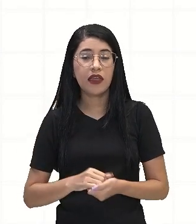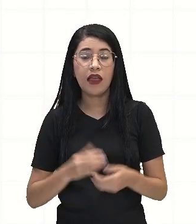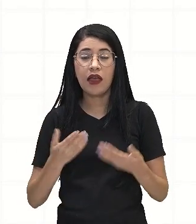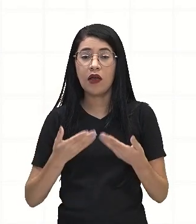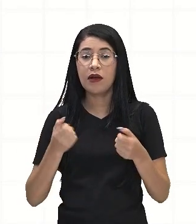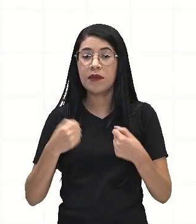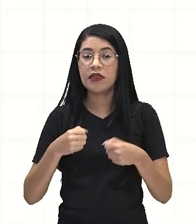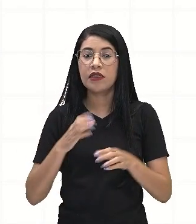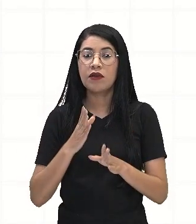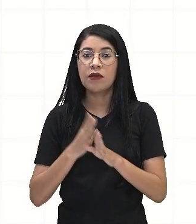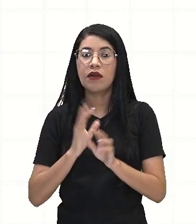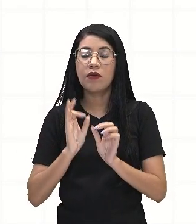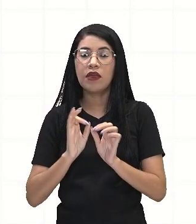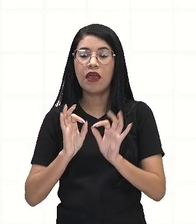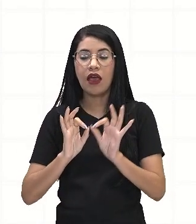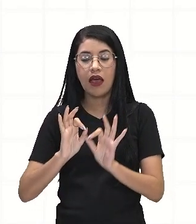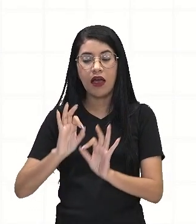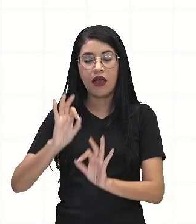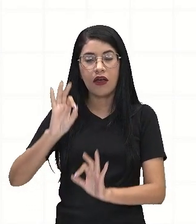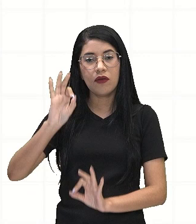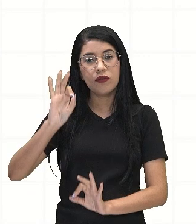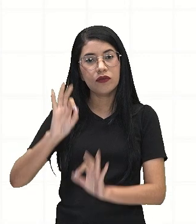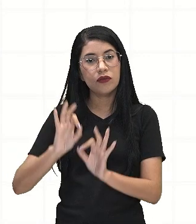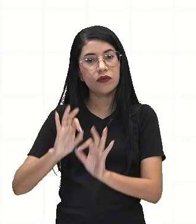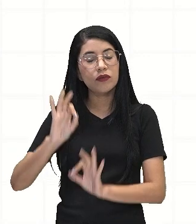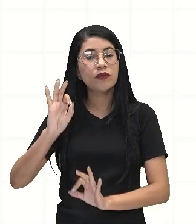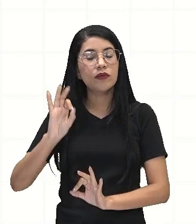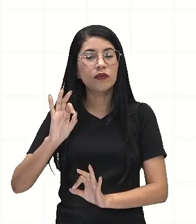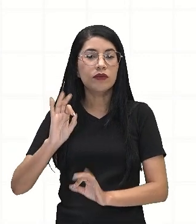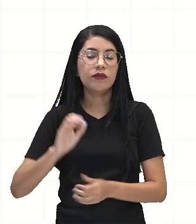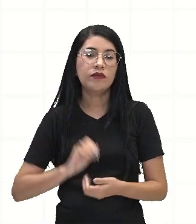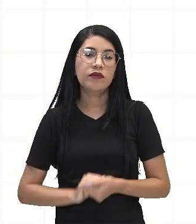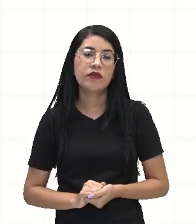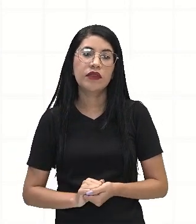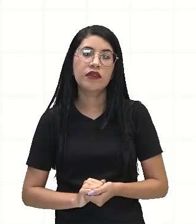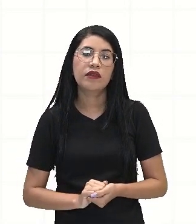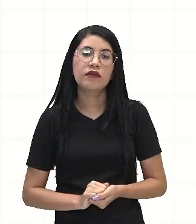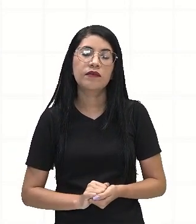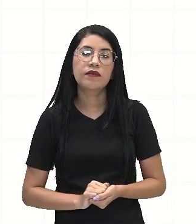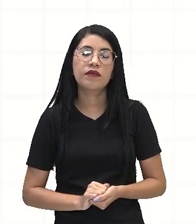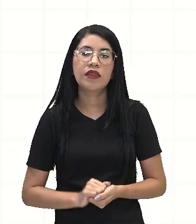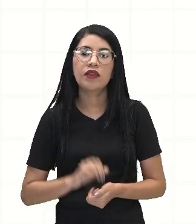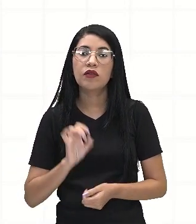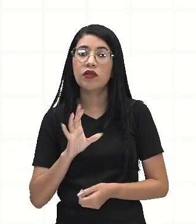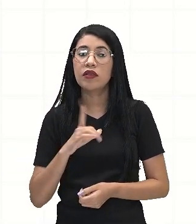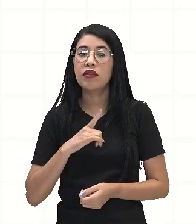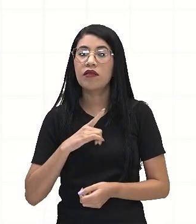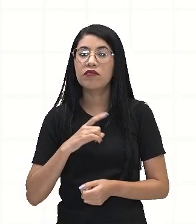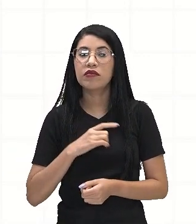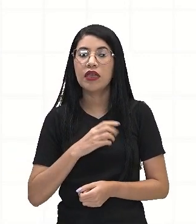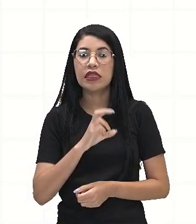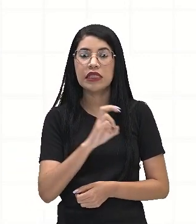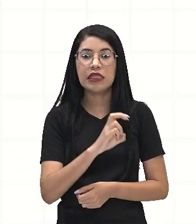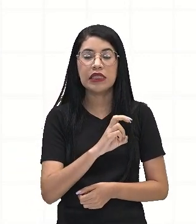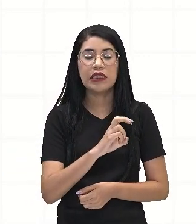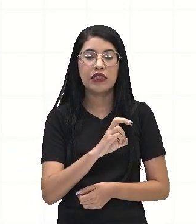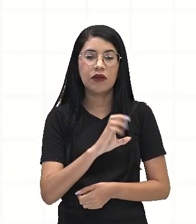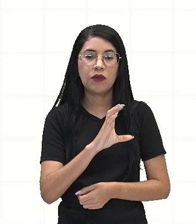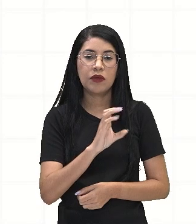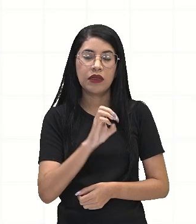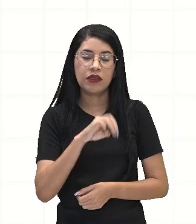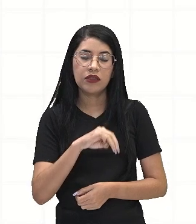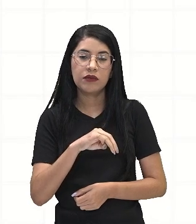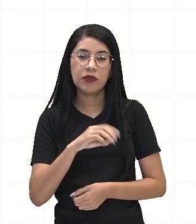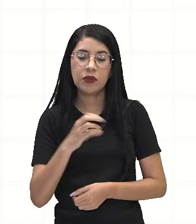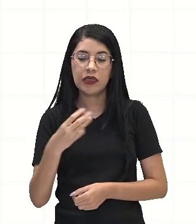altura desse bloco retangular. Então, vejam, ele só me deu aqui essa medida de 5 centímetros e